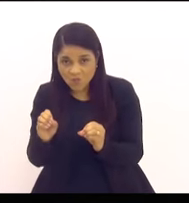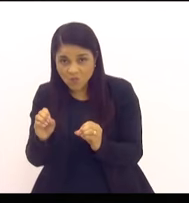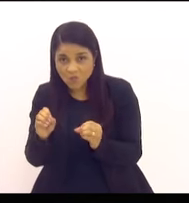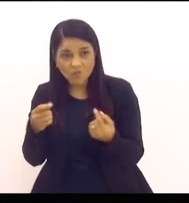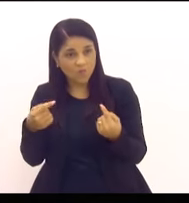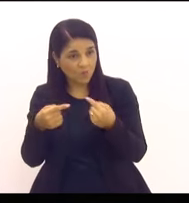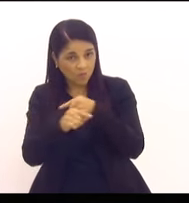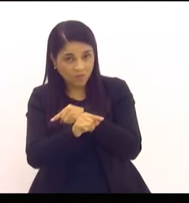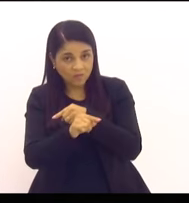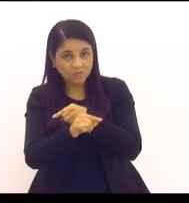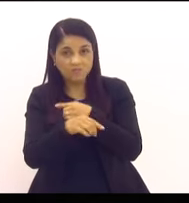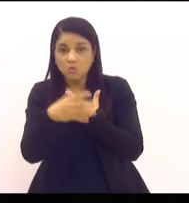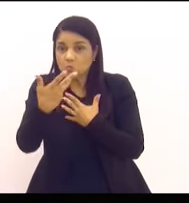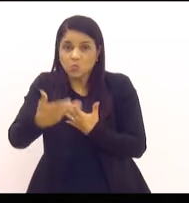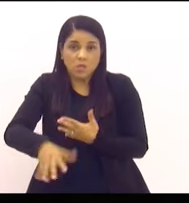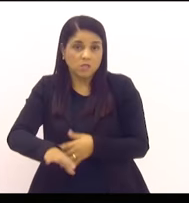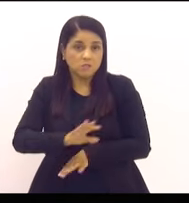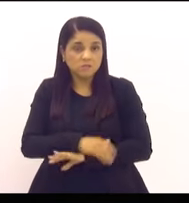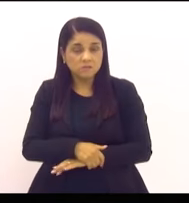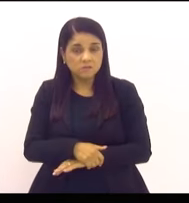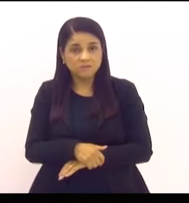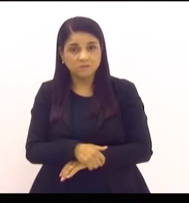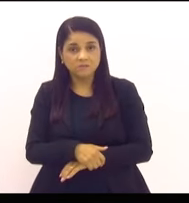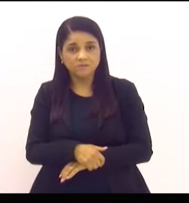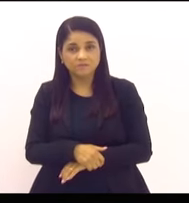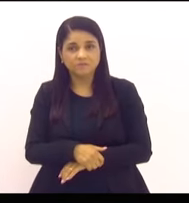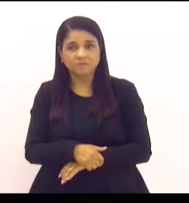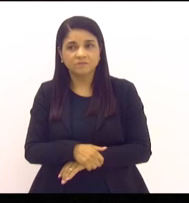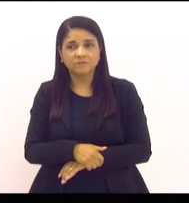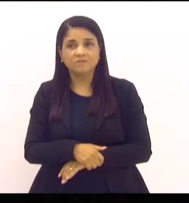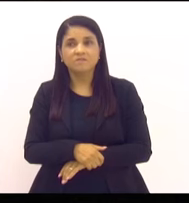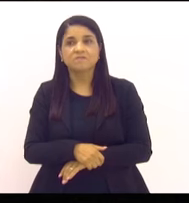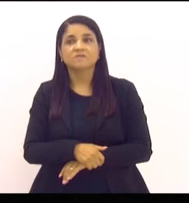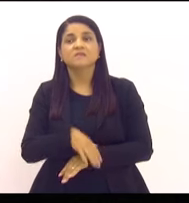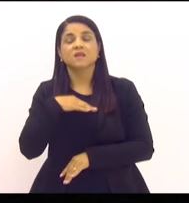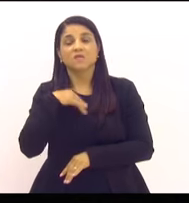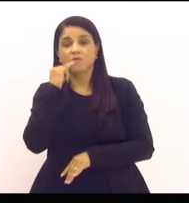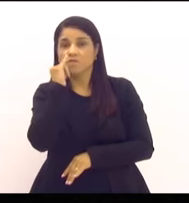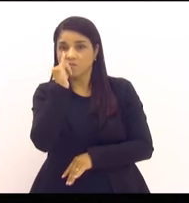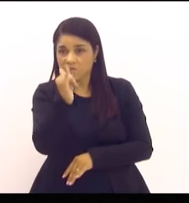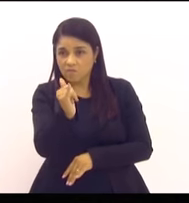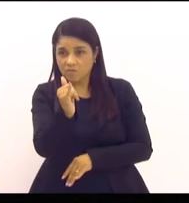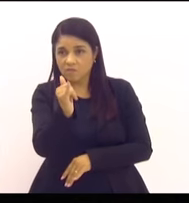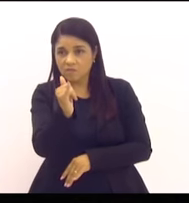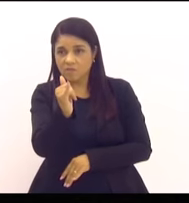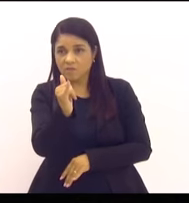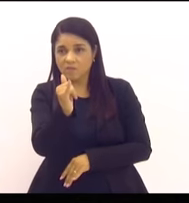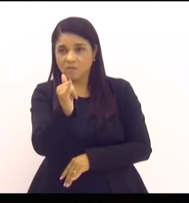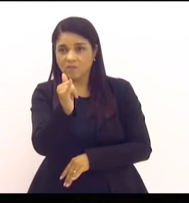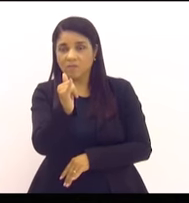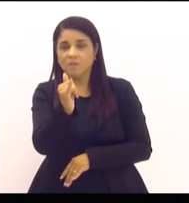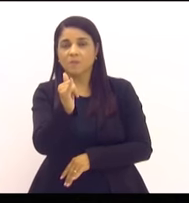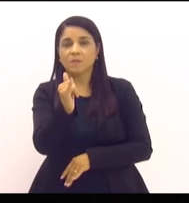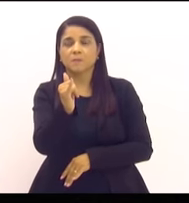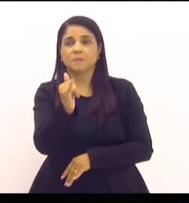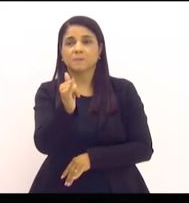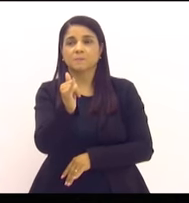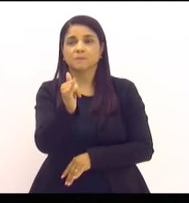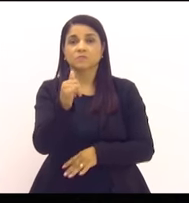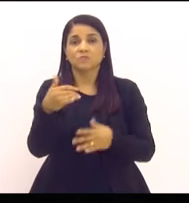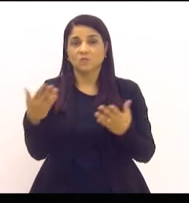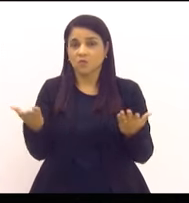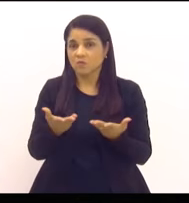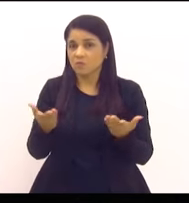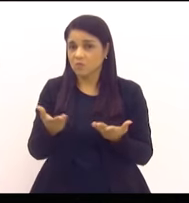não quiseram. Então, eu quero apenas voltar a dizer aqui, o questionamento que eu